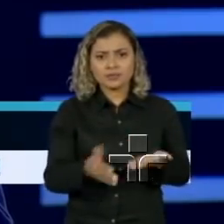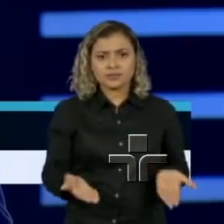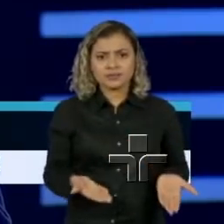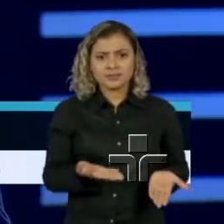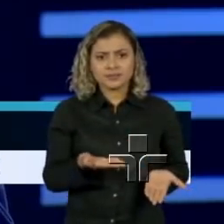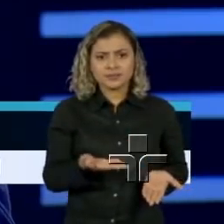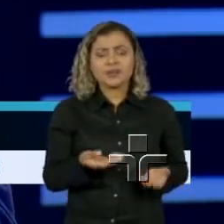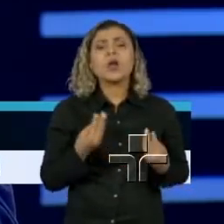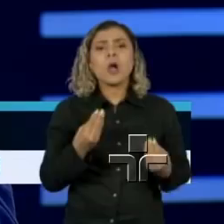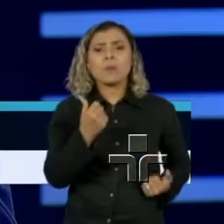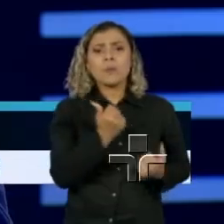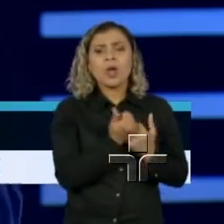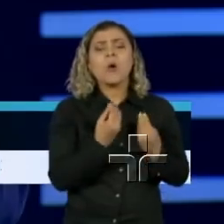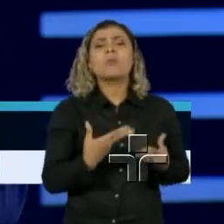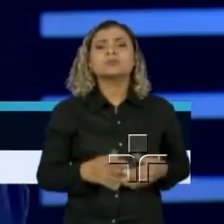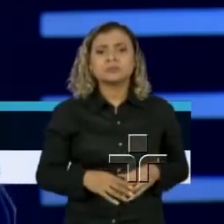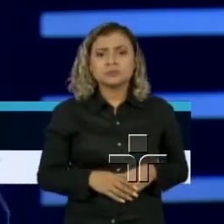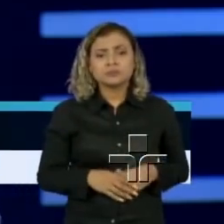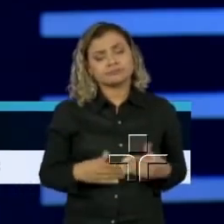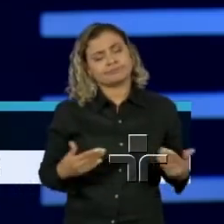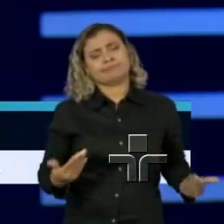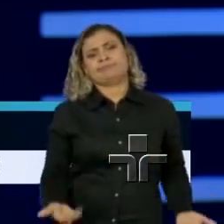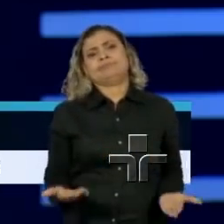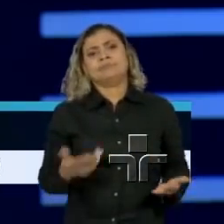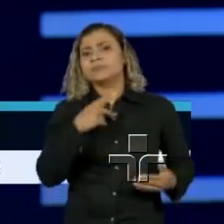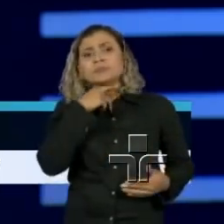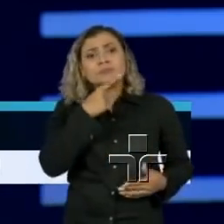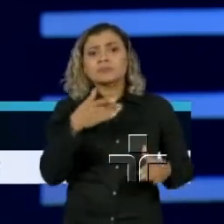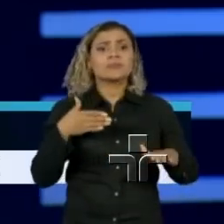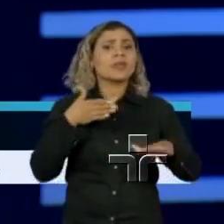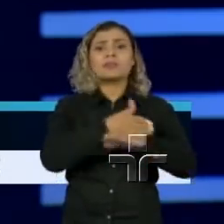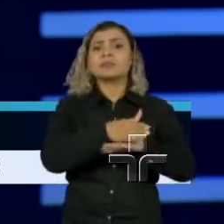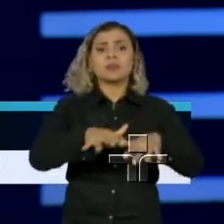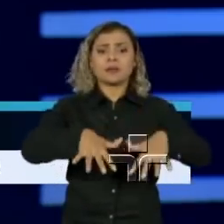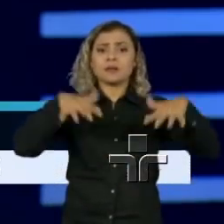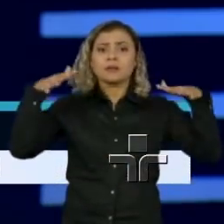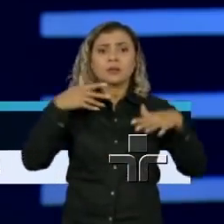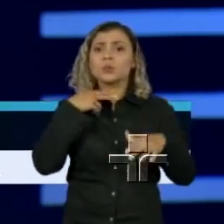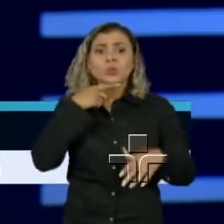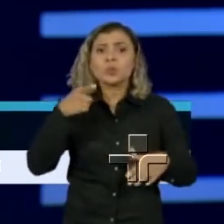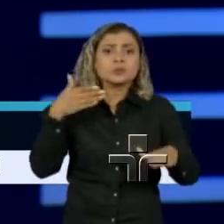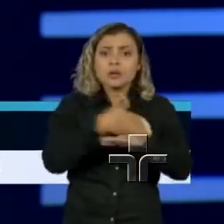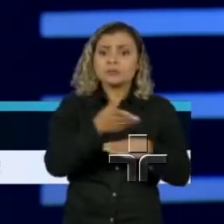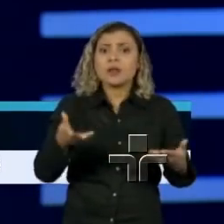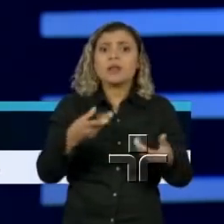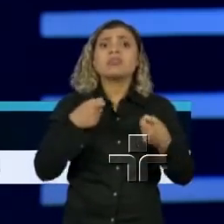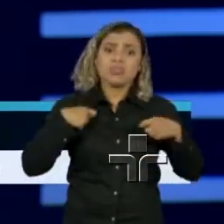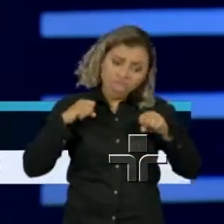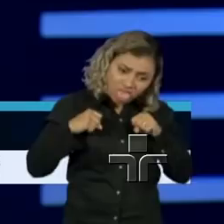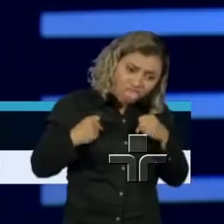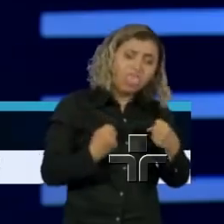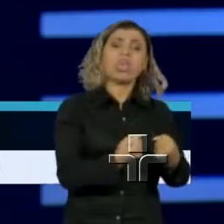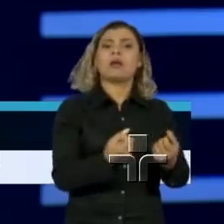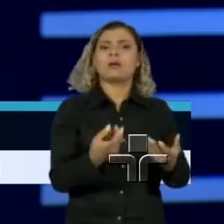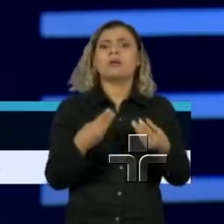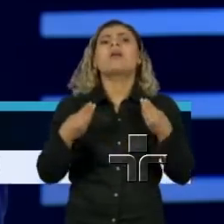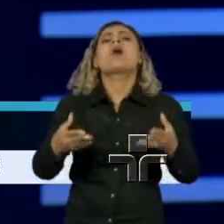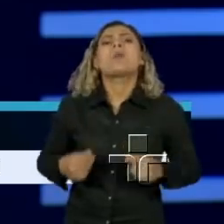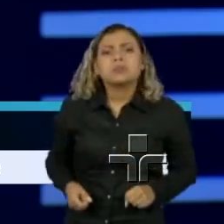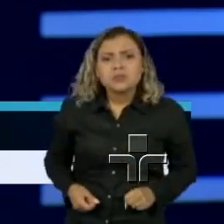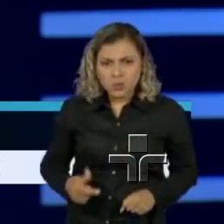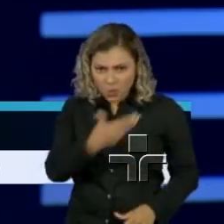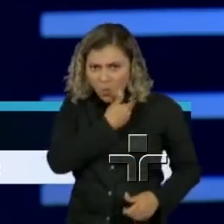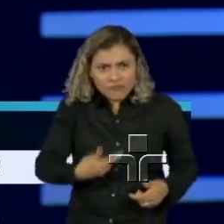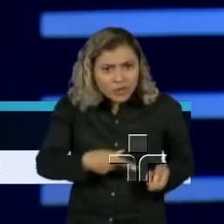Aí cria essa situação anômala, que ele sequer consegue entrar num prédio público, que é o prédio da Assembleia Legislativa. Como é que você pode reconhecer um governo